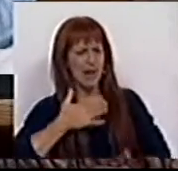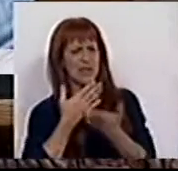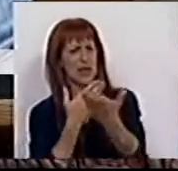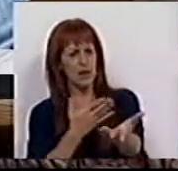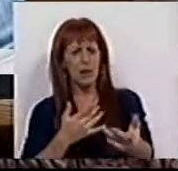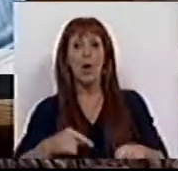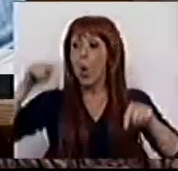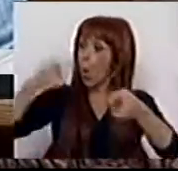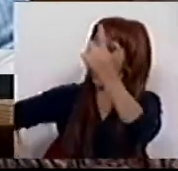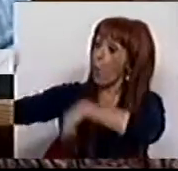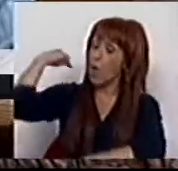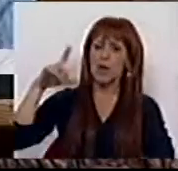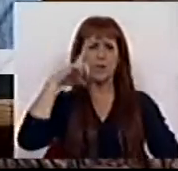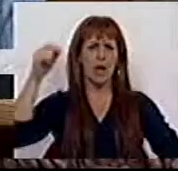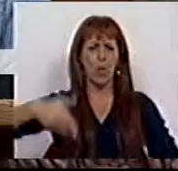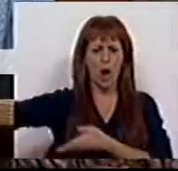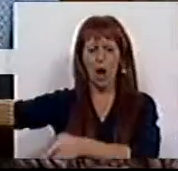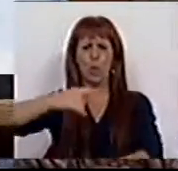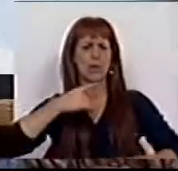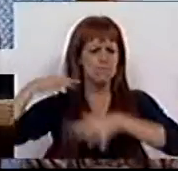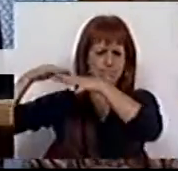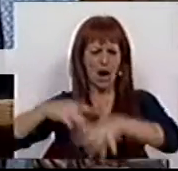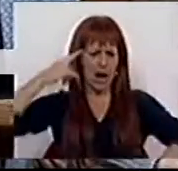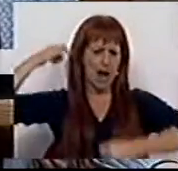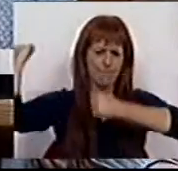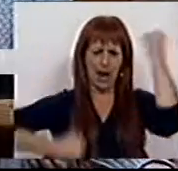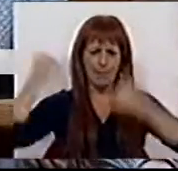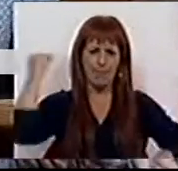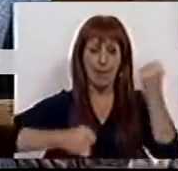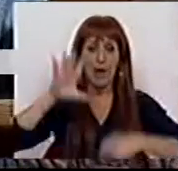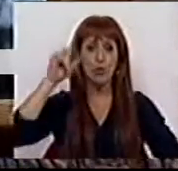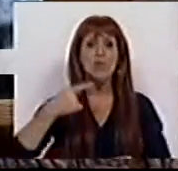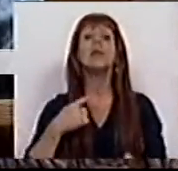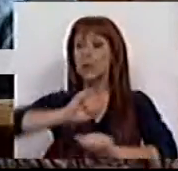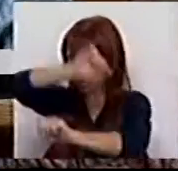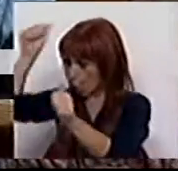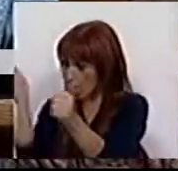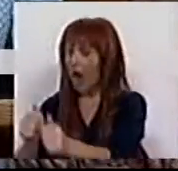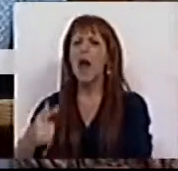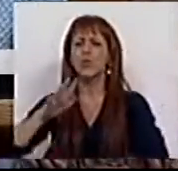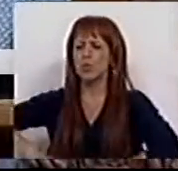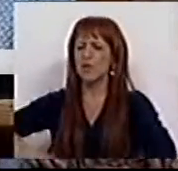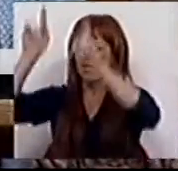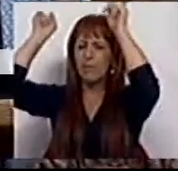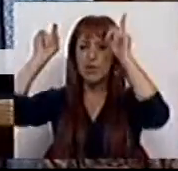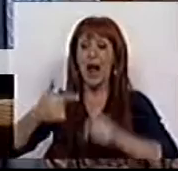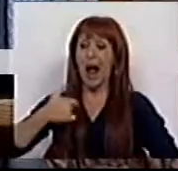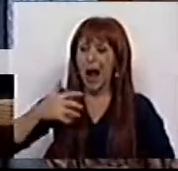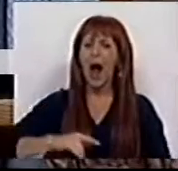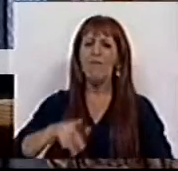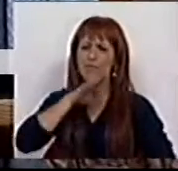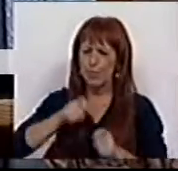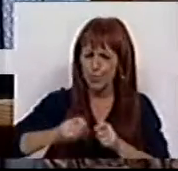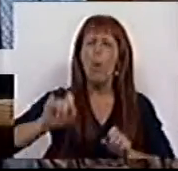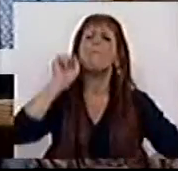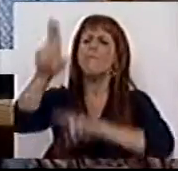empresa. Ainda ontem saíram à rua e manifestaram-se em Lisboa. Estão do lado do desenvolvimento, querem uma